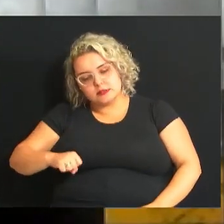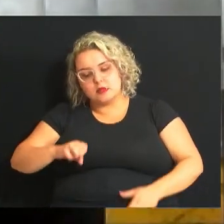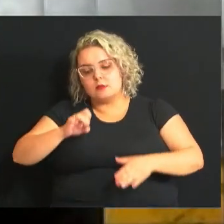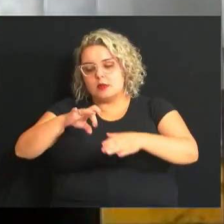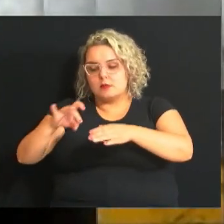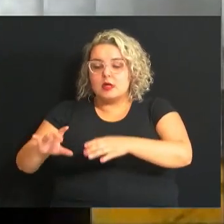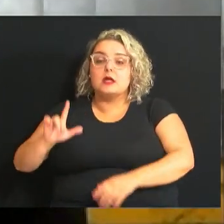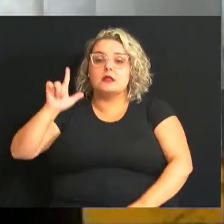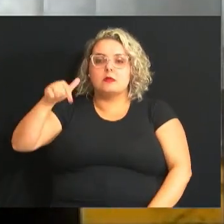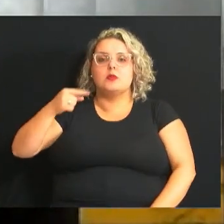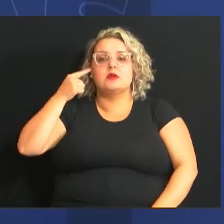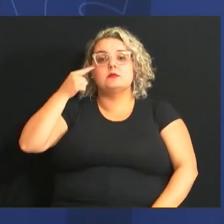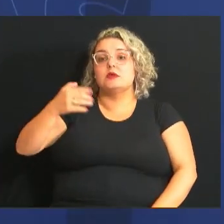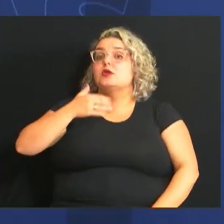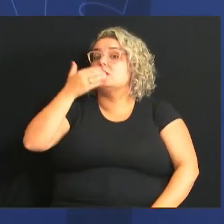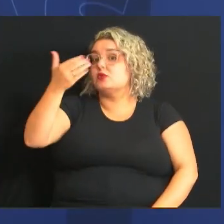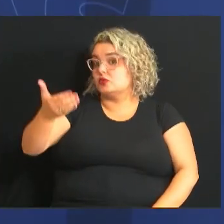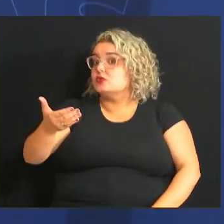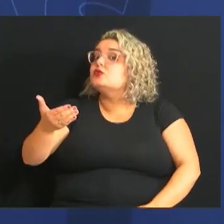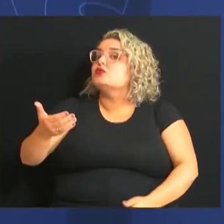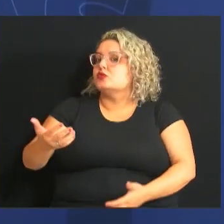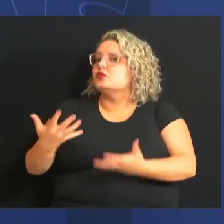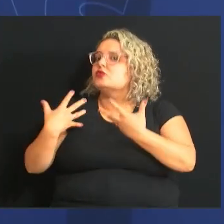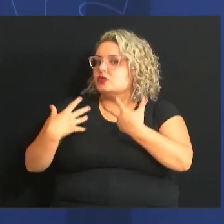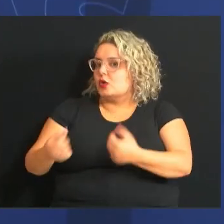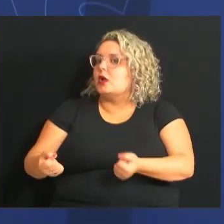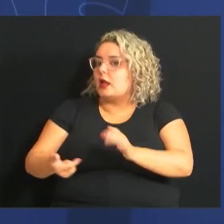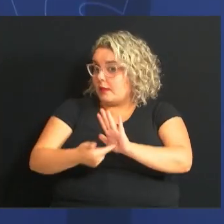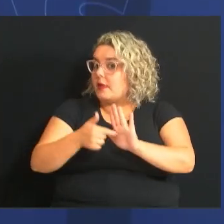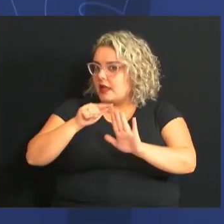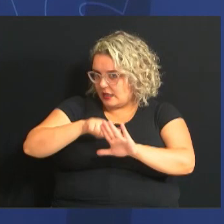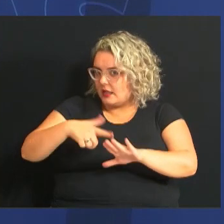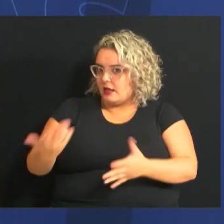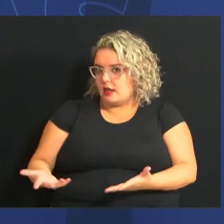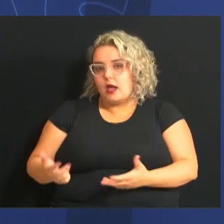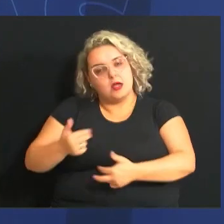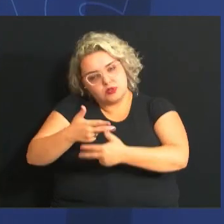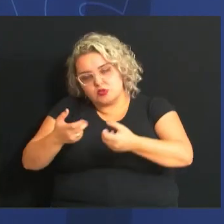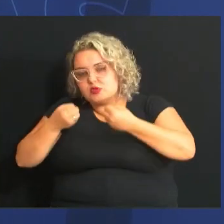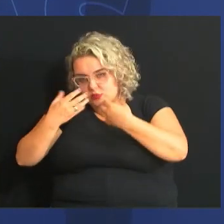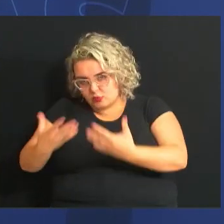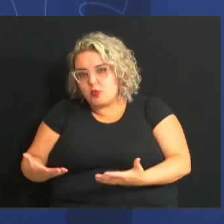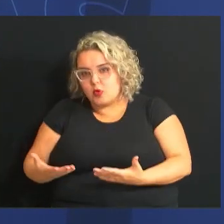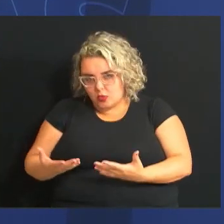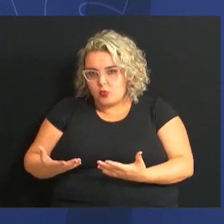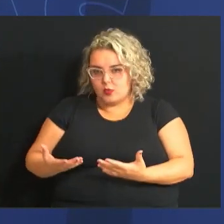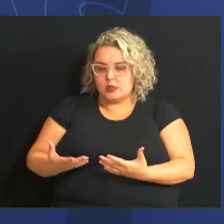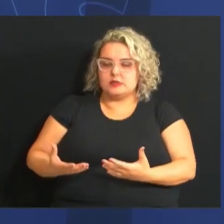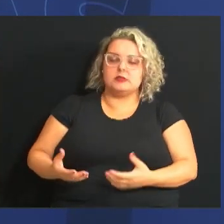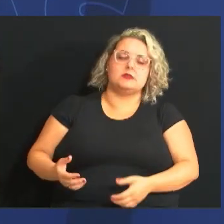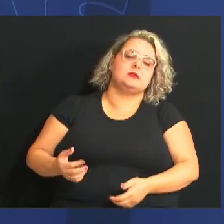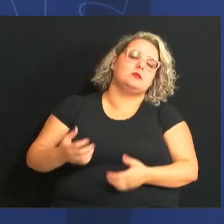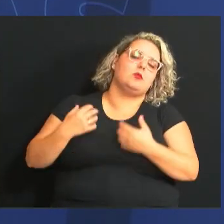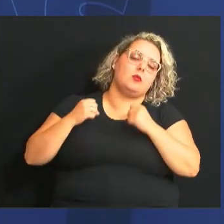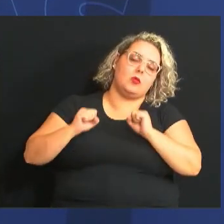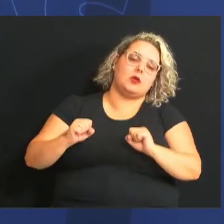Ô Gustavo, a psiquiatra suíça Elisabeth Kubler-Ross, ela disse em um trecho do livro A Roda da Vida,